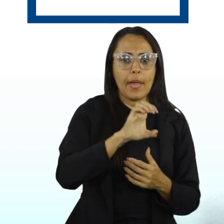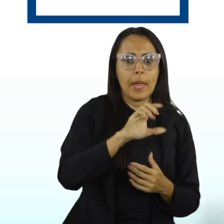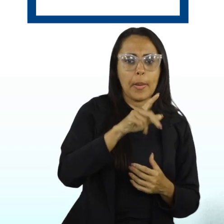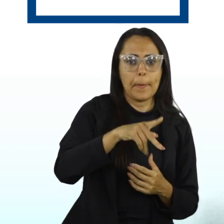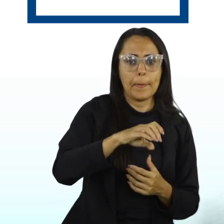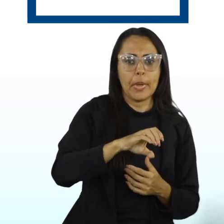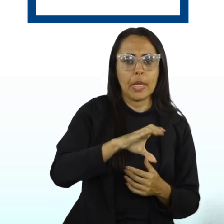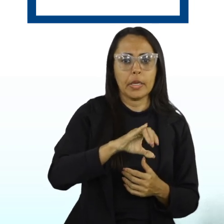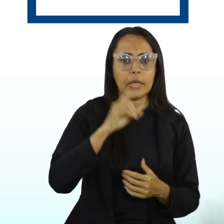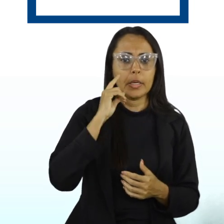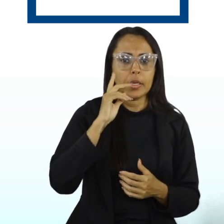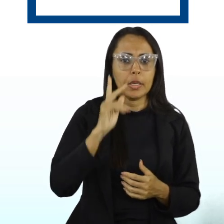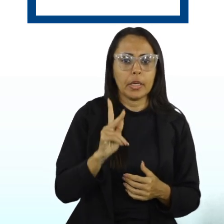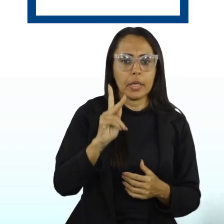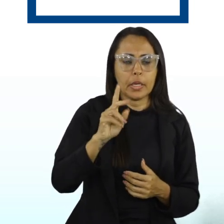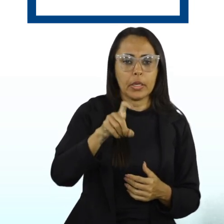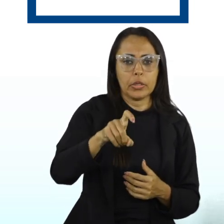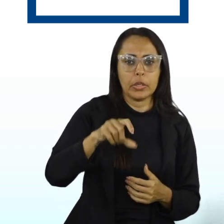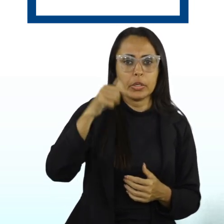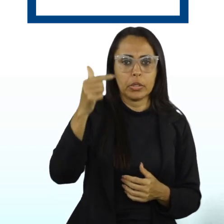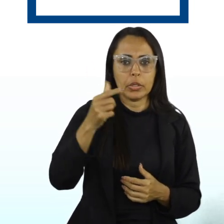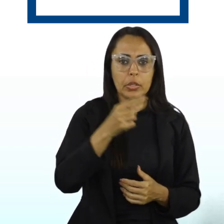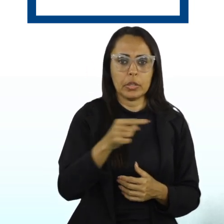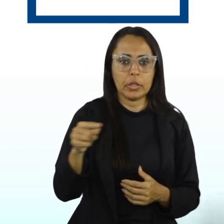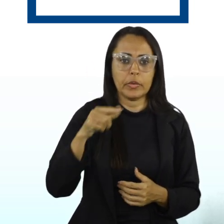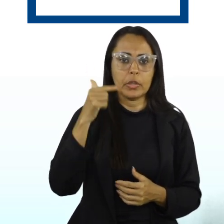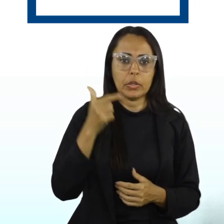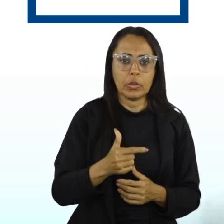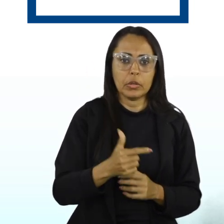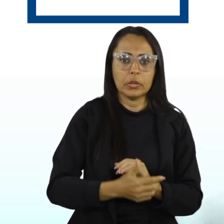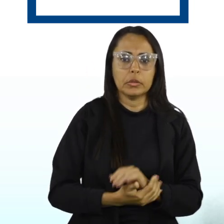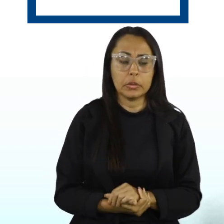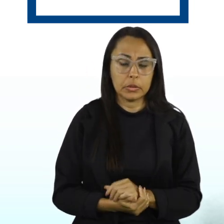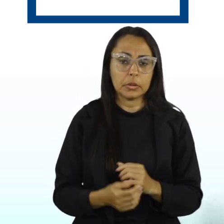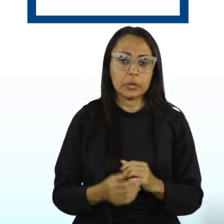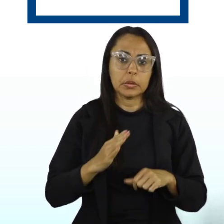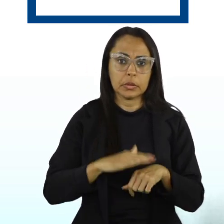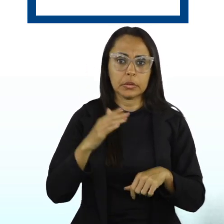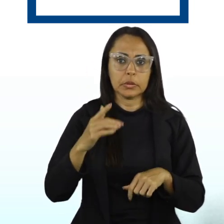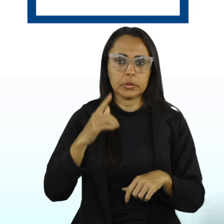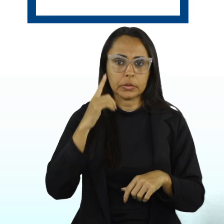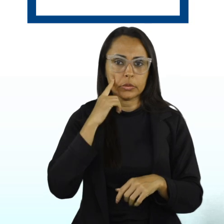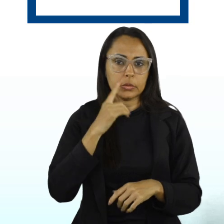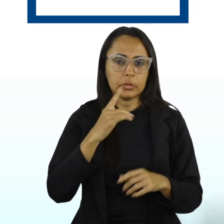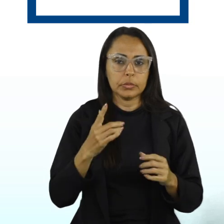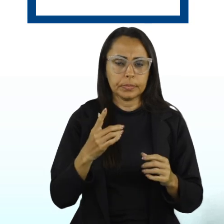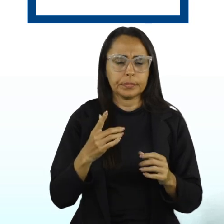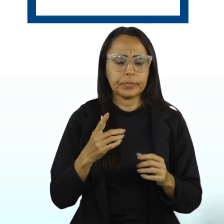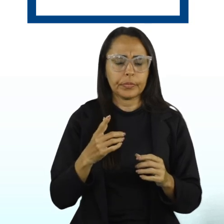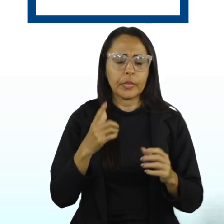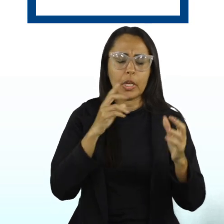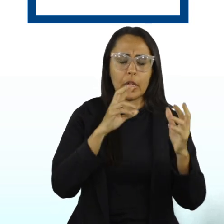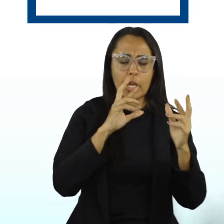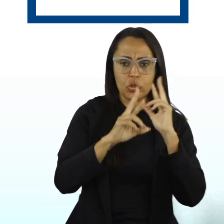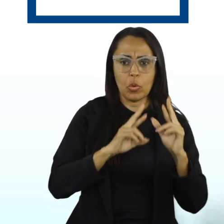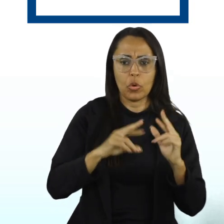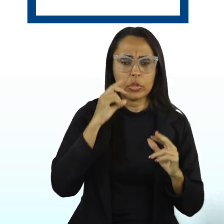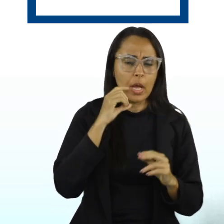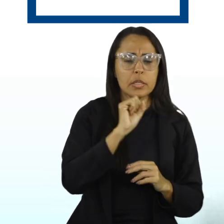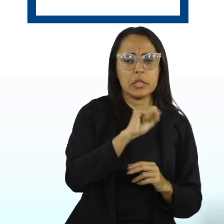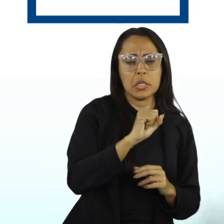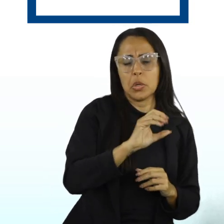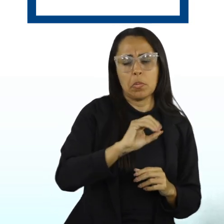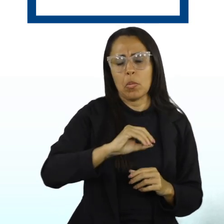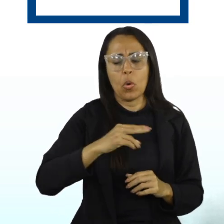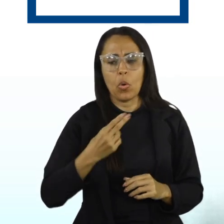E a terceira pergunta é se ele deforma ou não uma mola. Mais uma vez, você só está diante de 2 respostas, sim ou não. Se